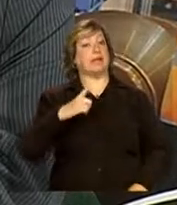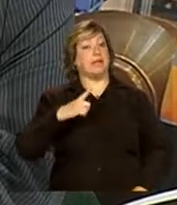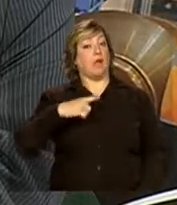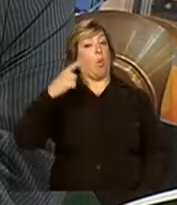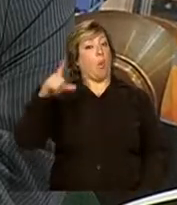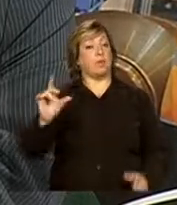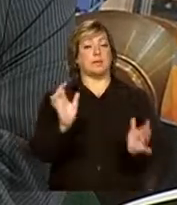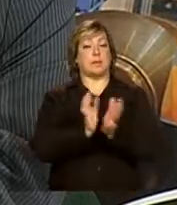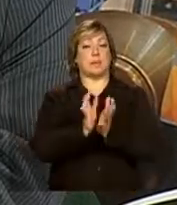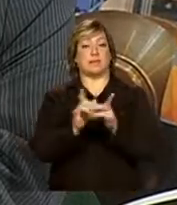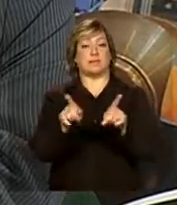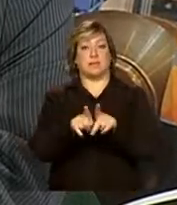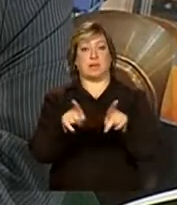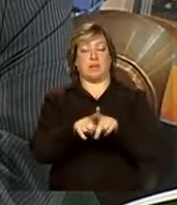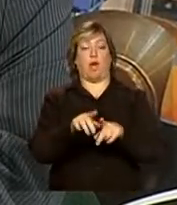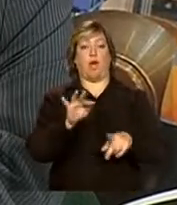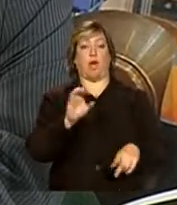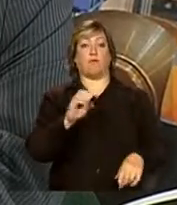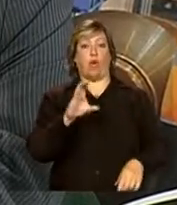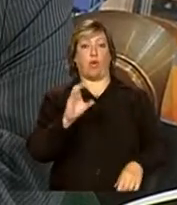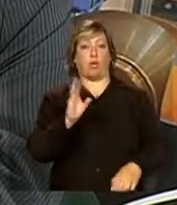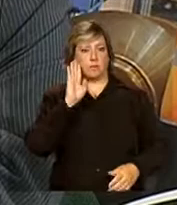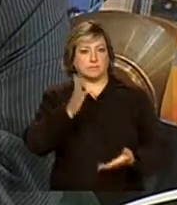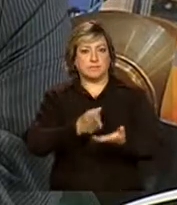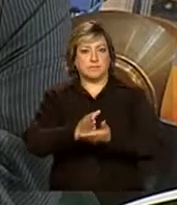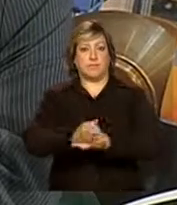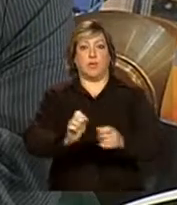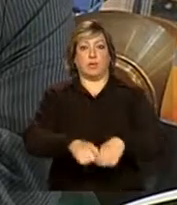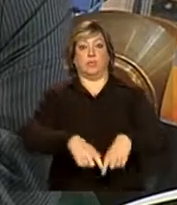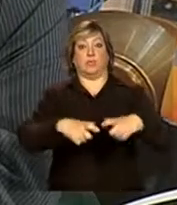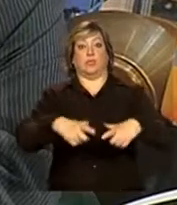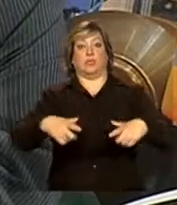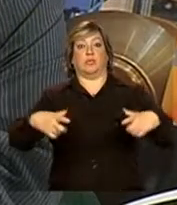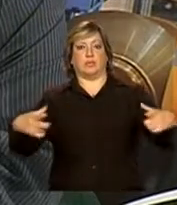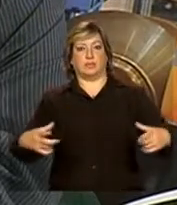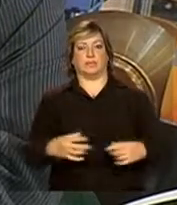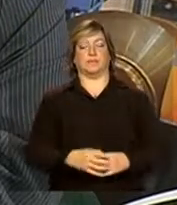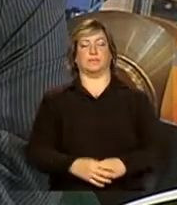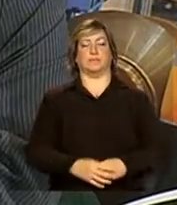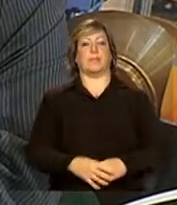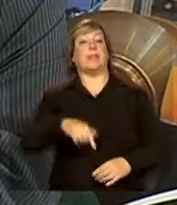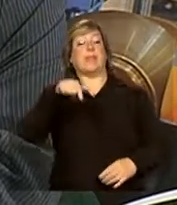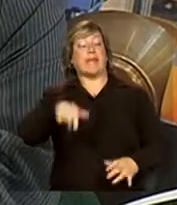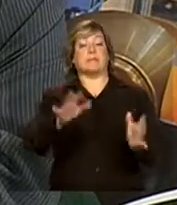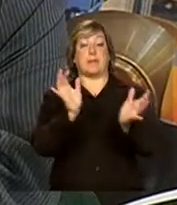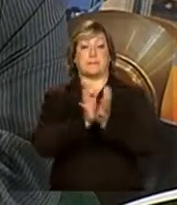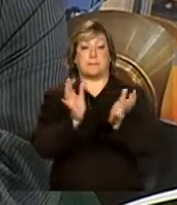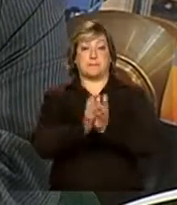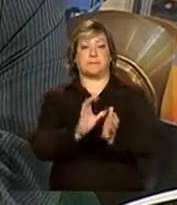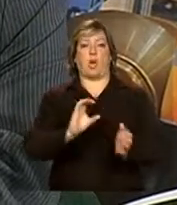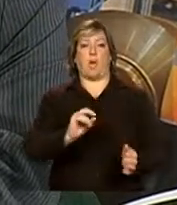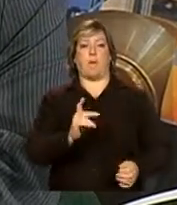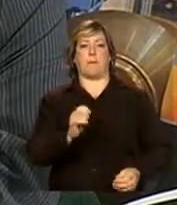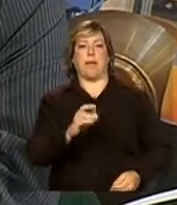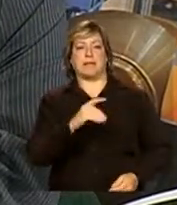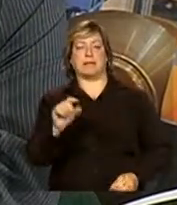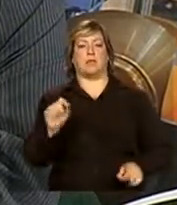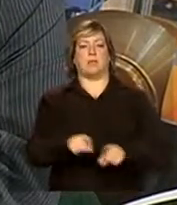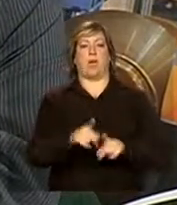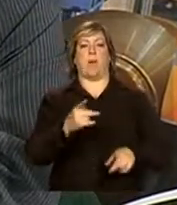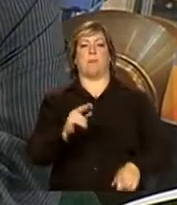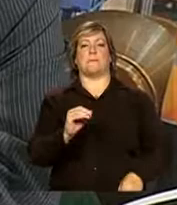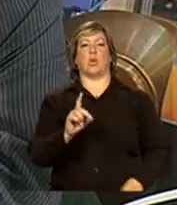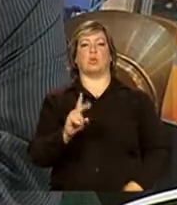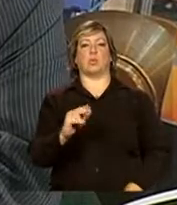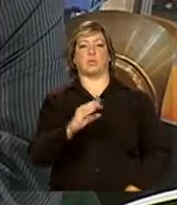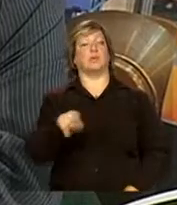que está focada em expansão. Bom, essa parte que está lidando com operação e produção, ela tem